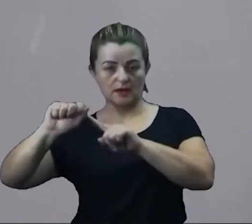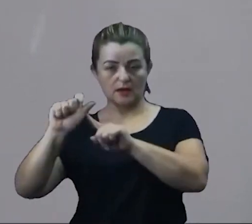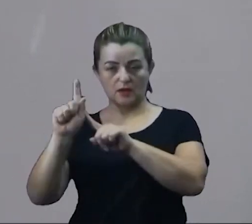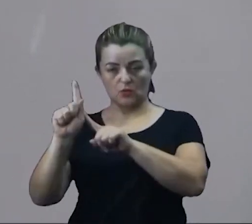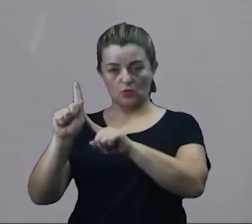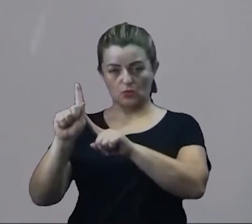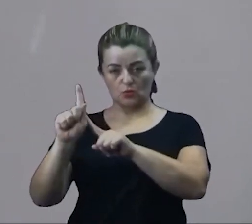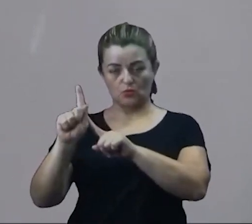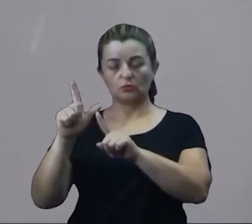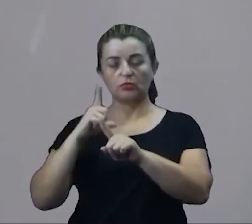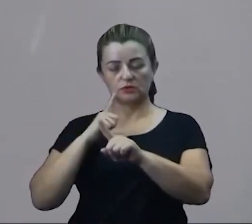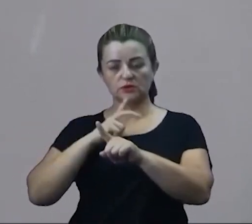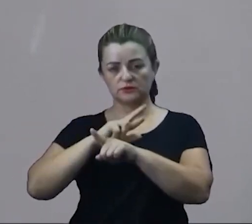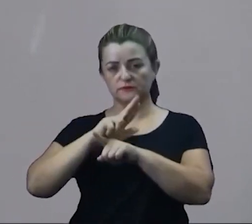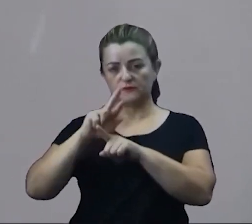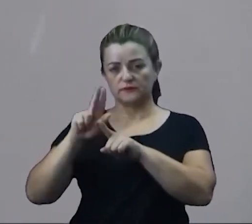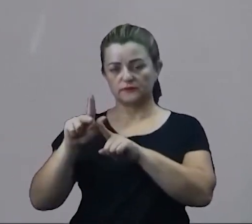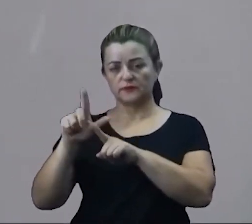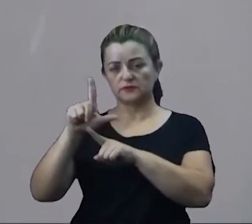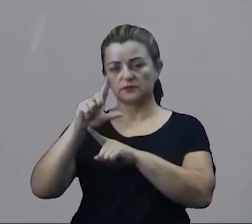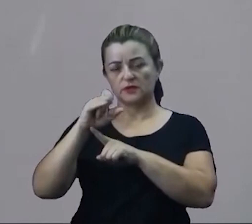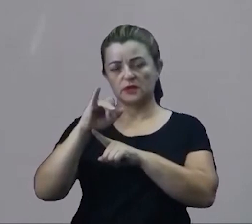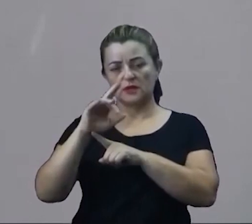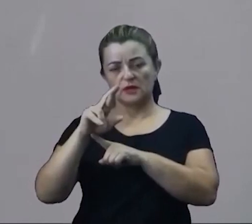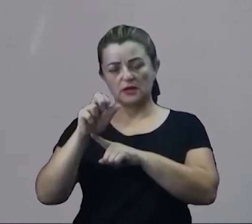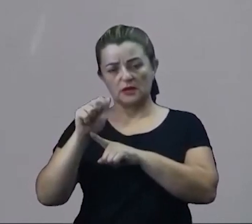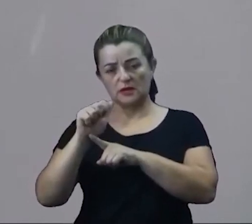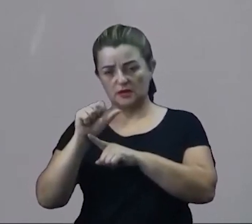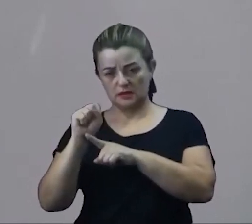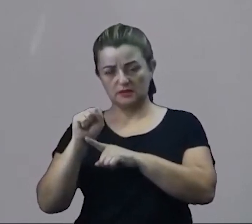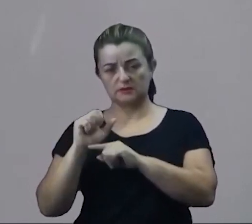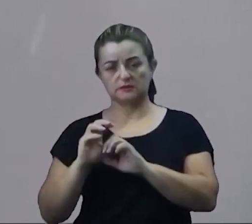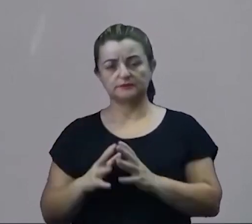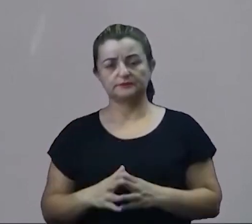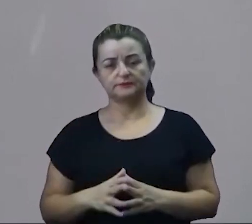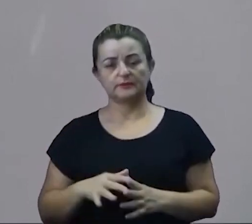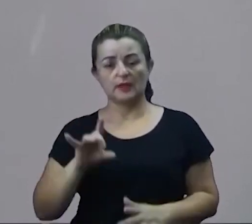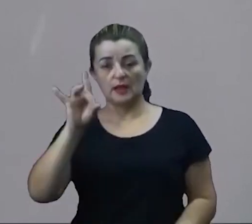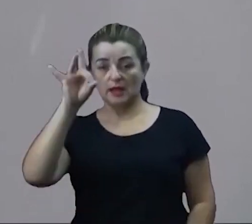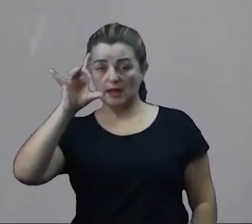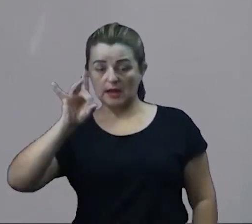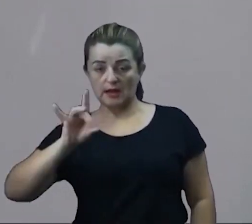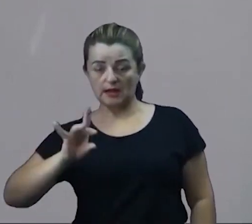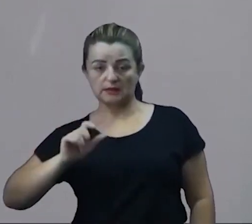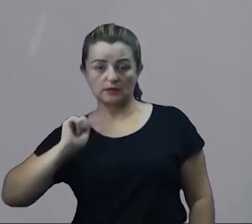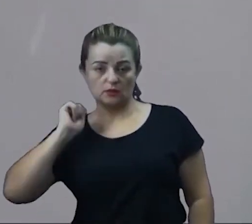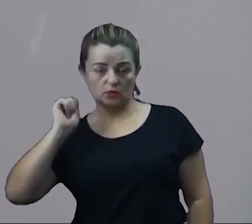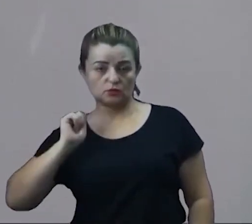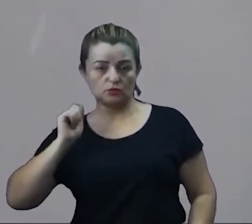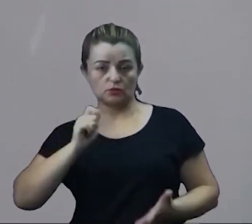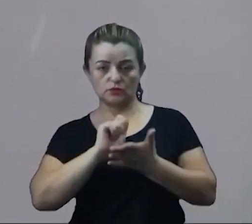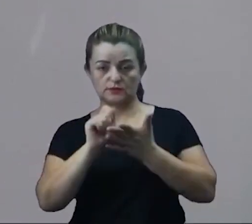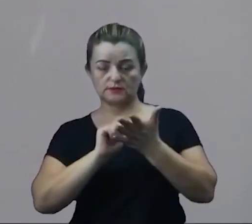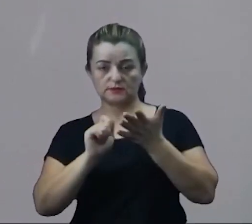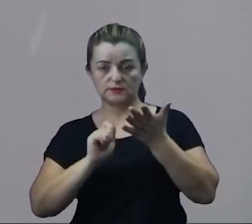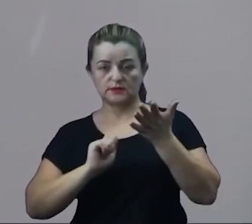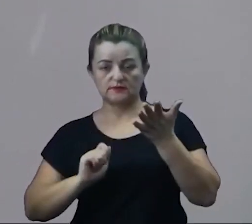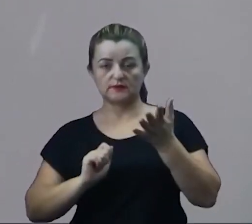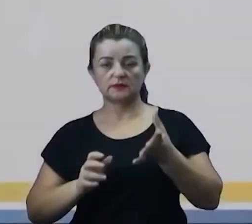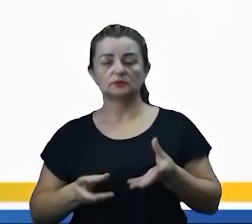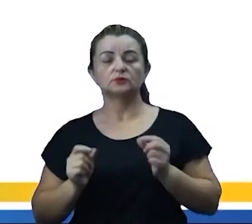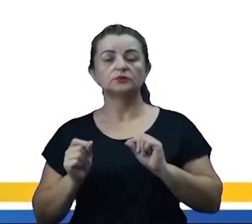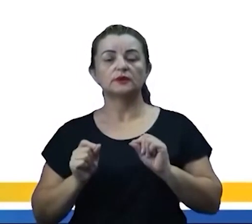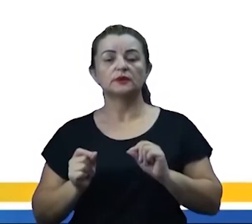Podem existir várias liras, não há uma definição da quantidade exata. Então, cada autor escreve a quantidade de liras que ele se sentir